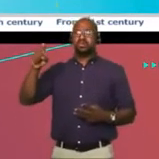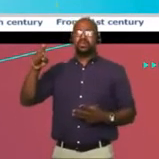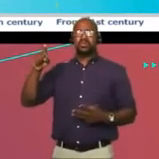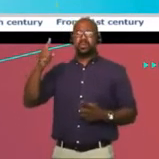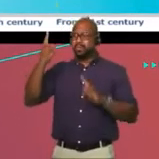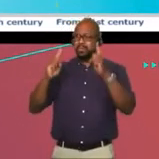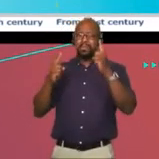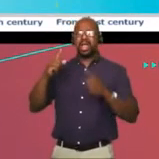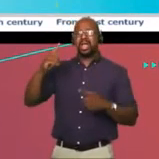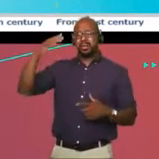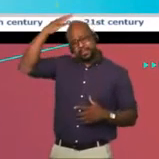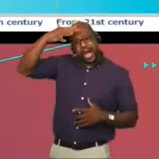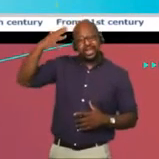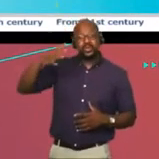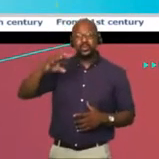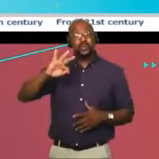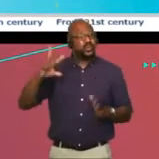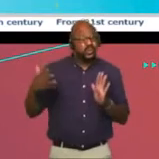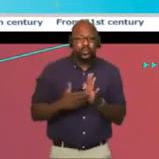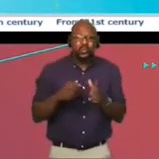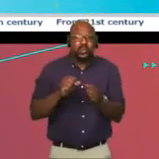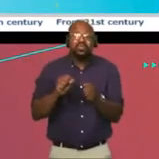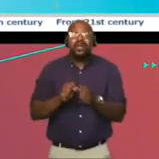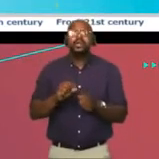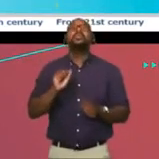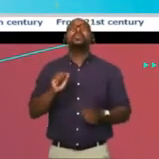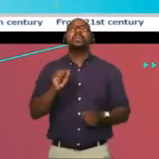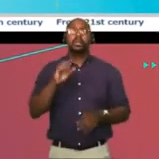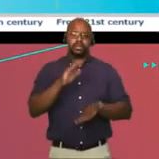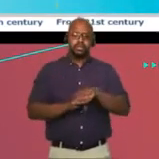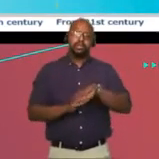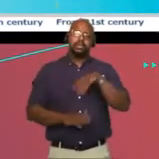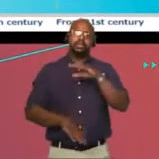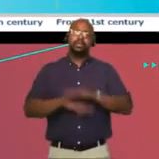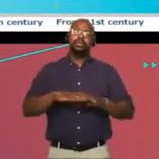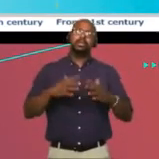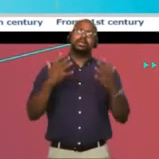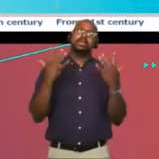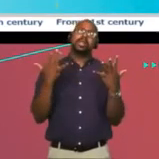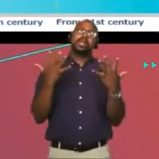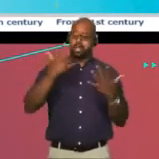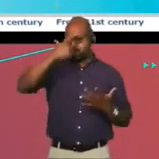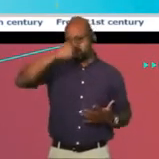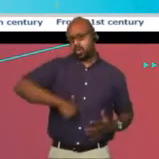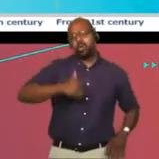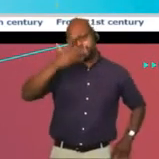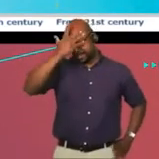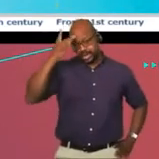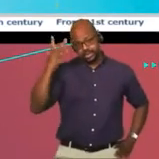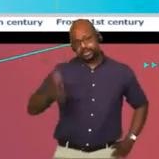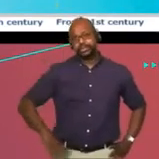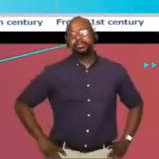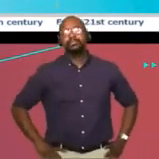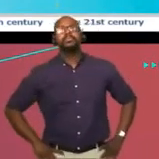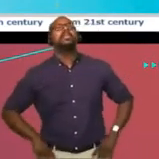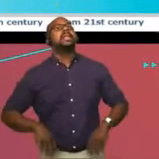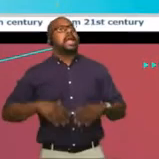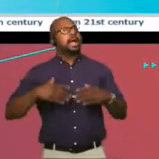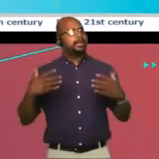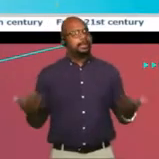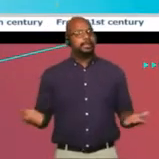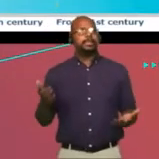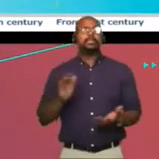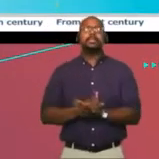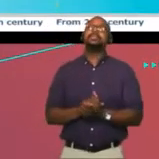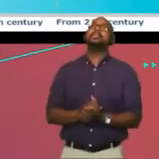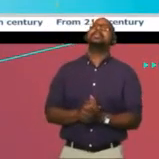exclusivamente ou única e exclusivamente com a força do homem e aí a